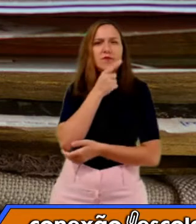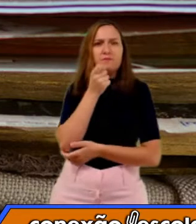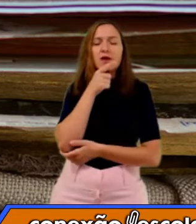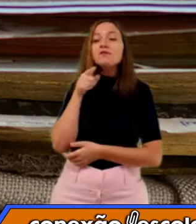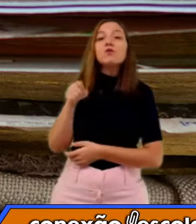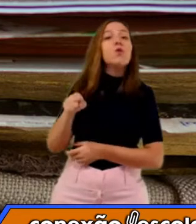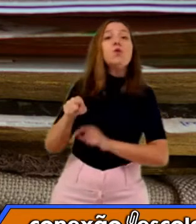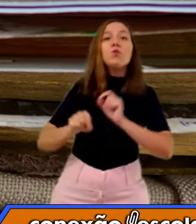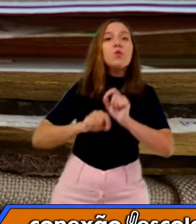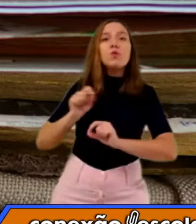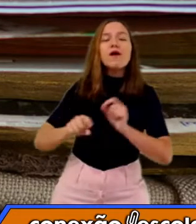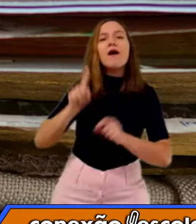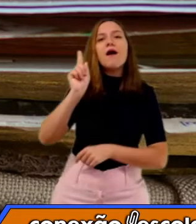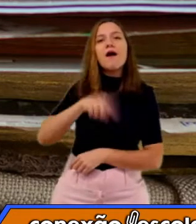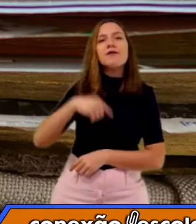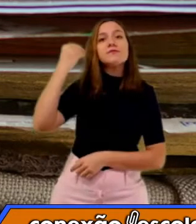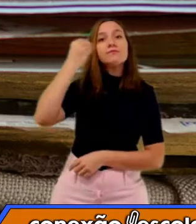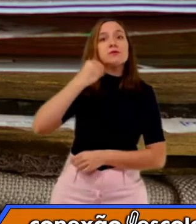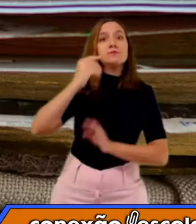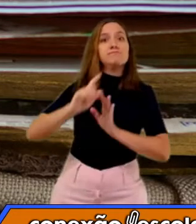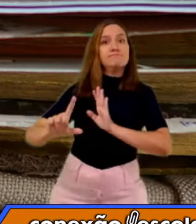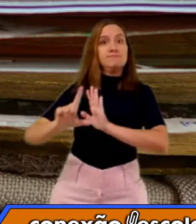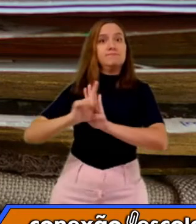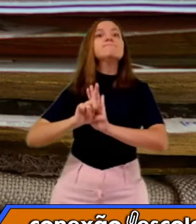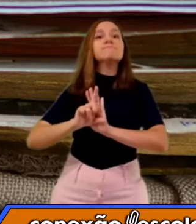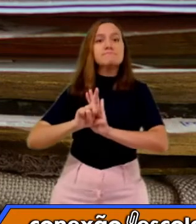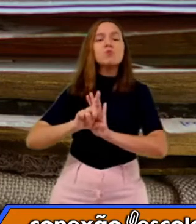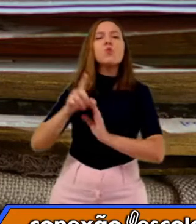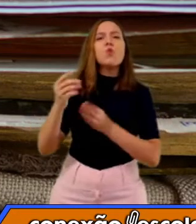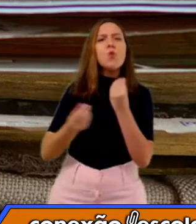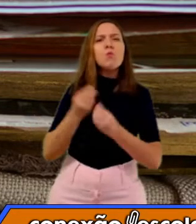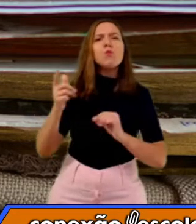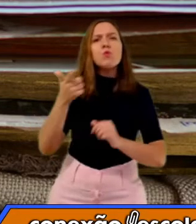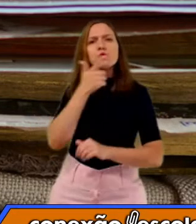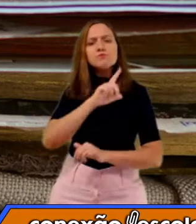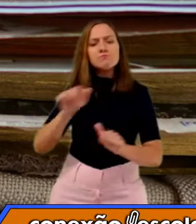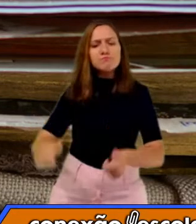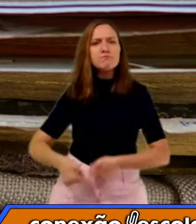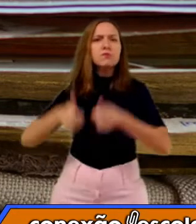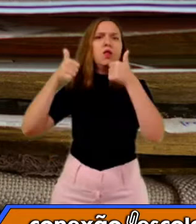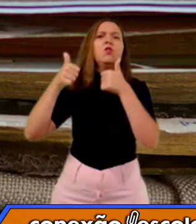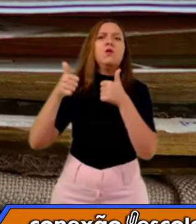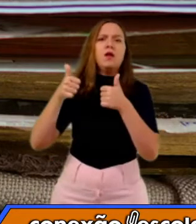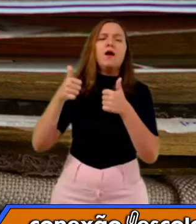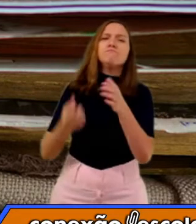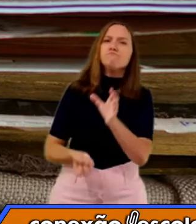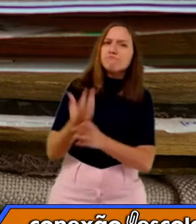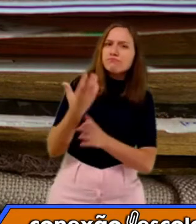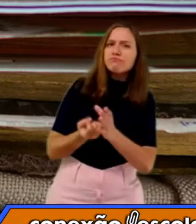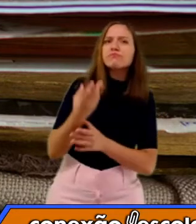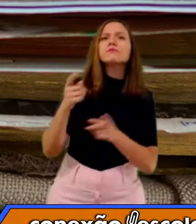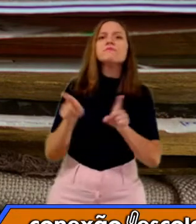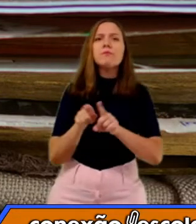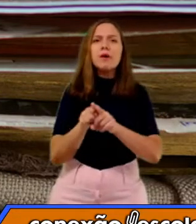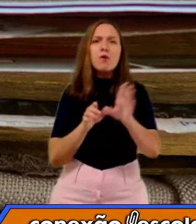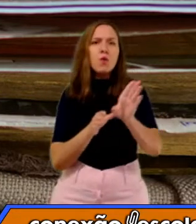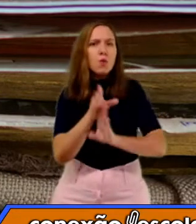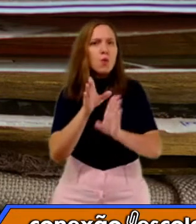a experiência com a lei, para melhorar no que? Na produção, na orientação de